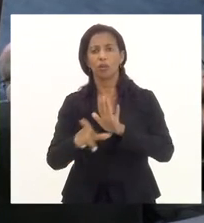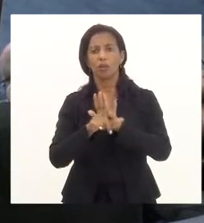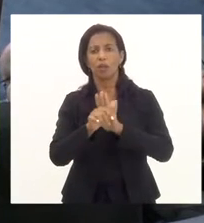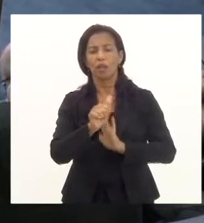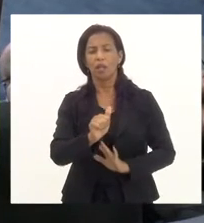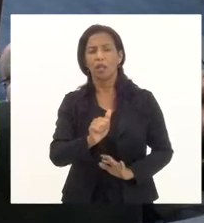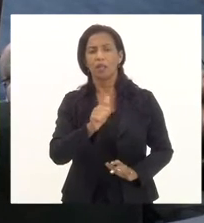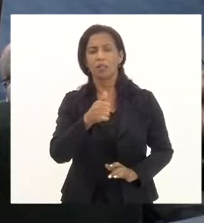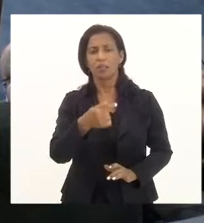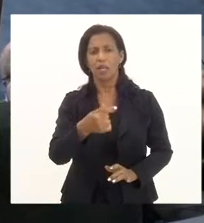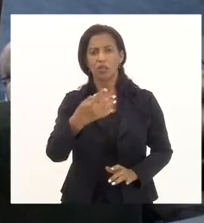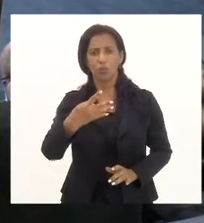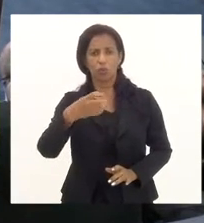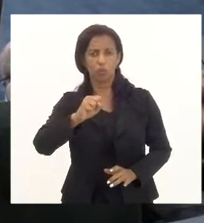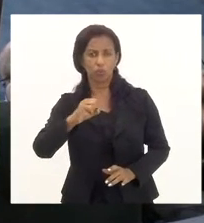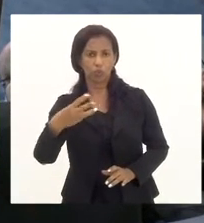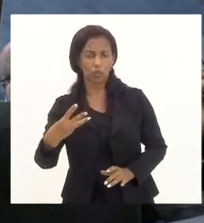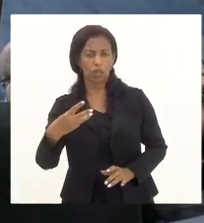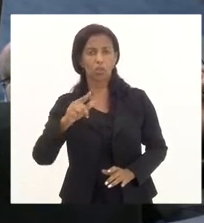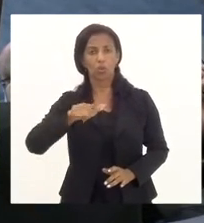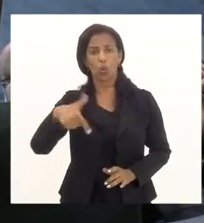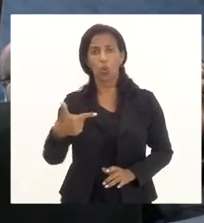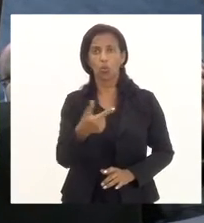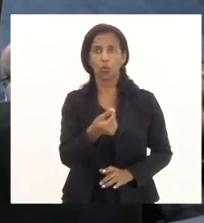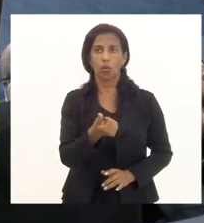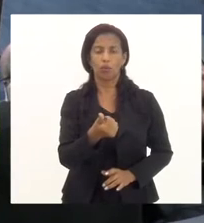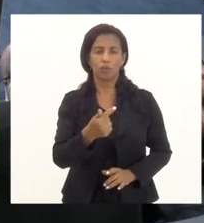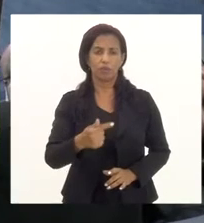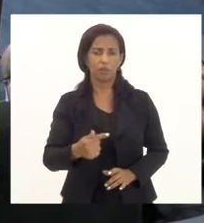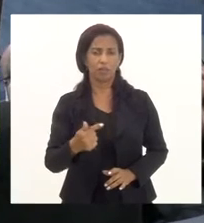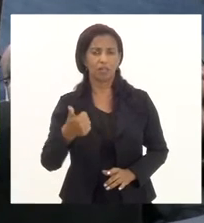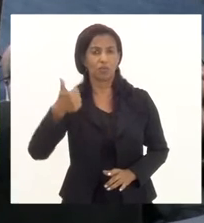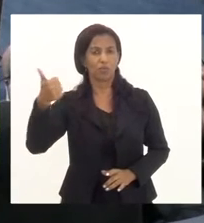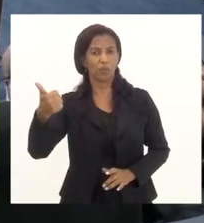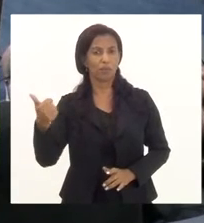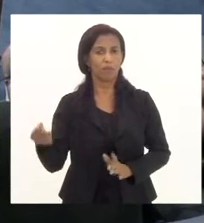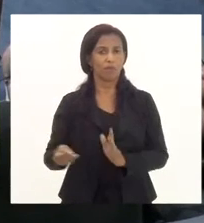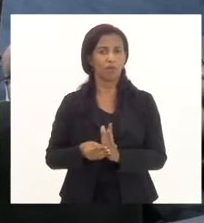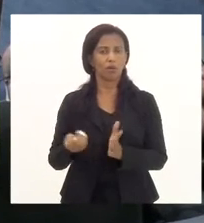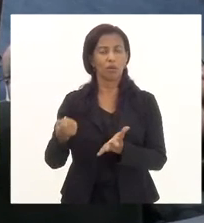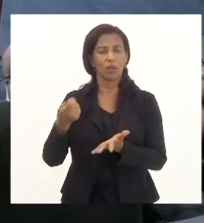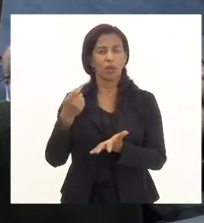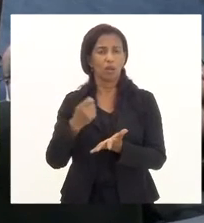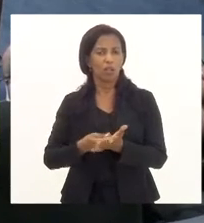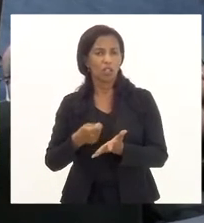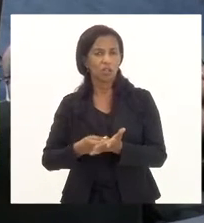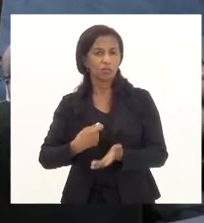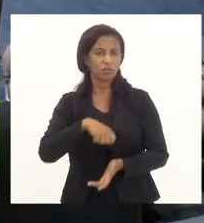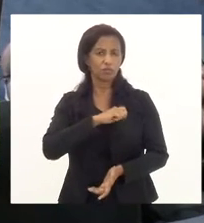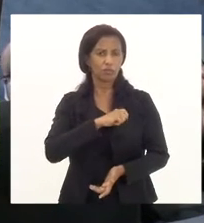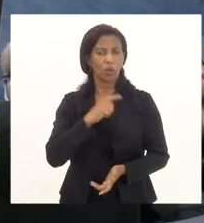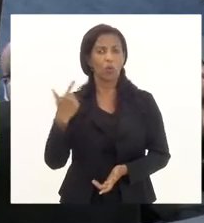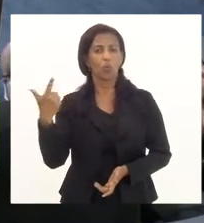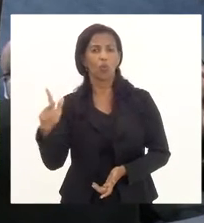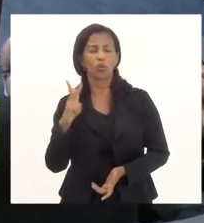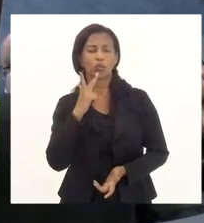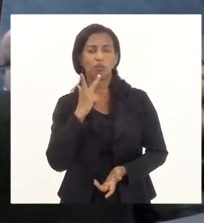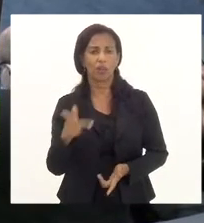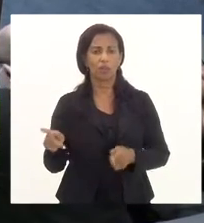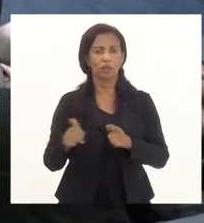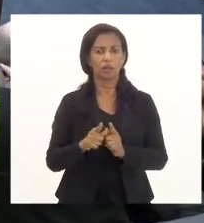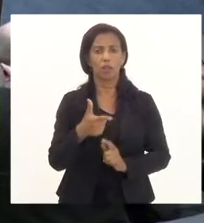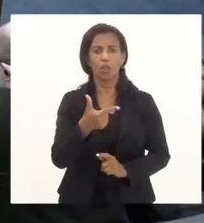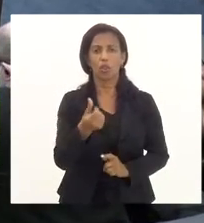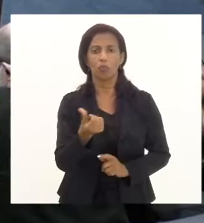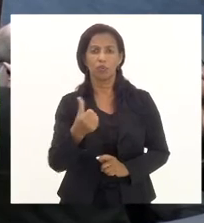Lei 7483 outro de 2017 que foi a primeira adesão ao regime de recuperação fiscal outros falam ainda